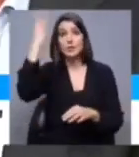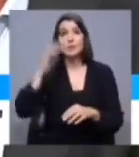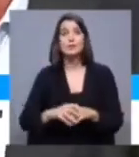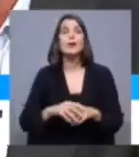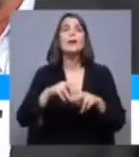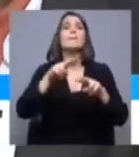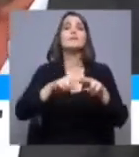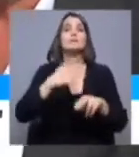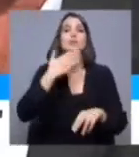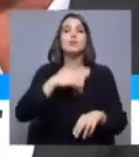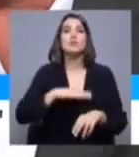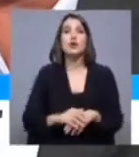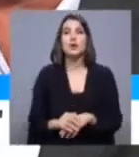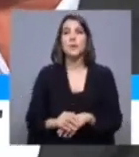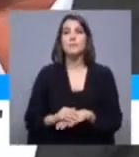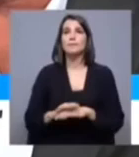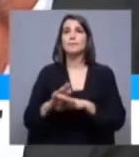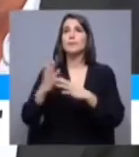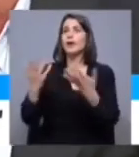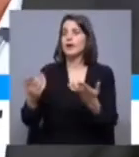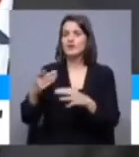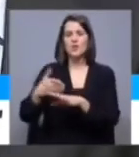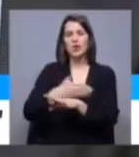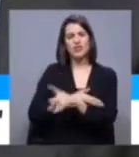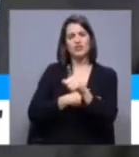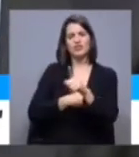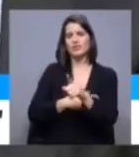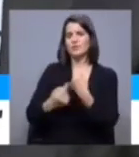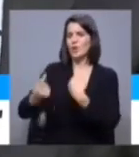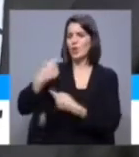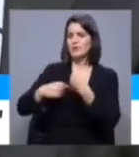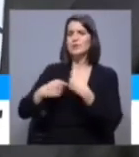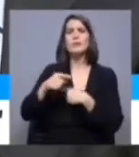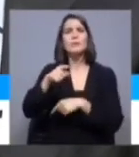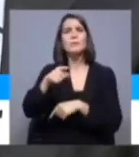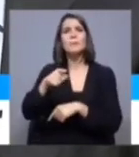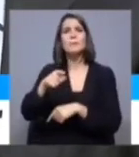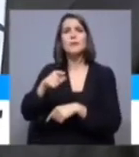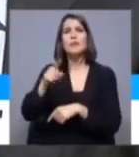Para... 3 meses não, antes disso, acusou a Iniciativa Liberal